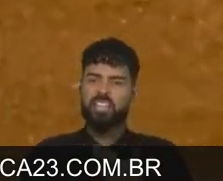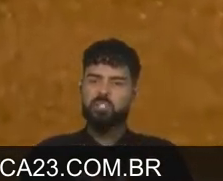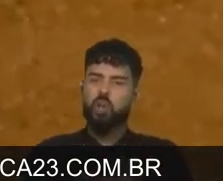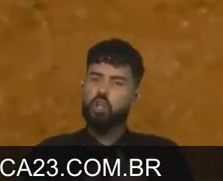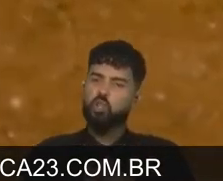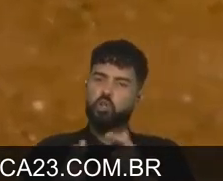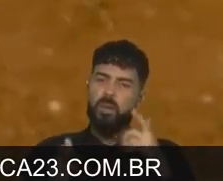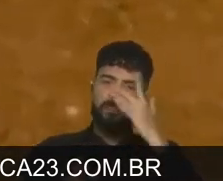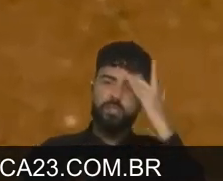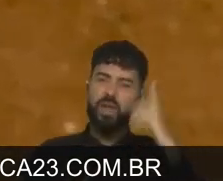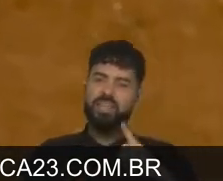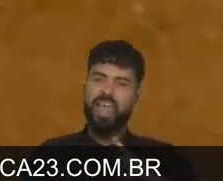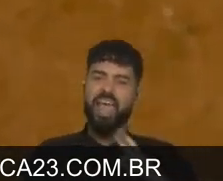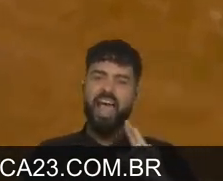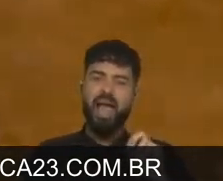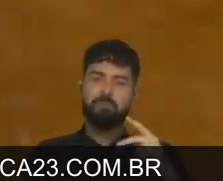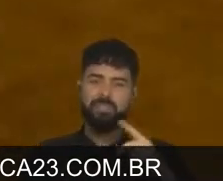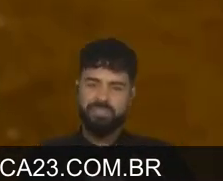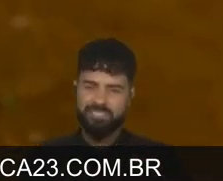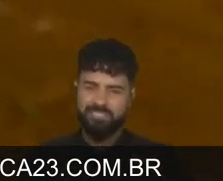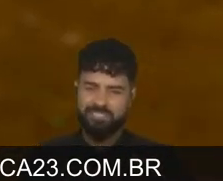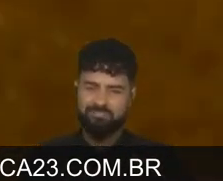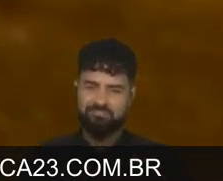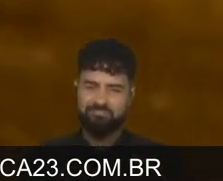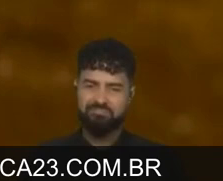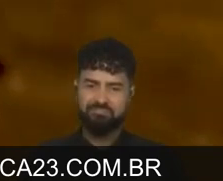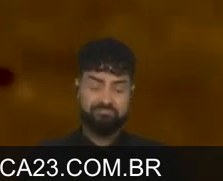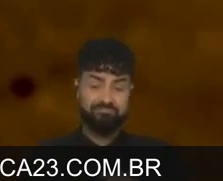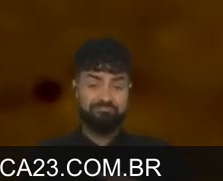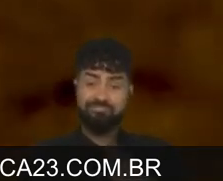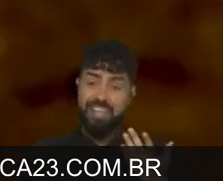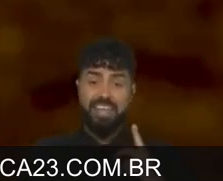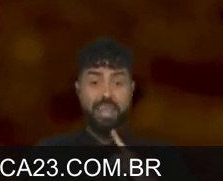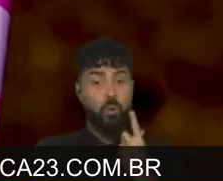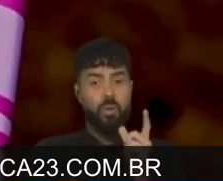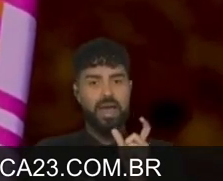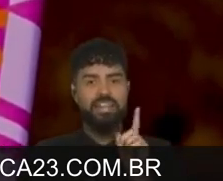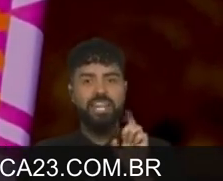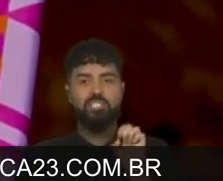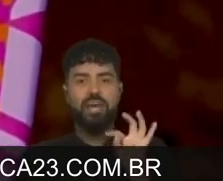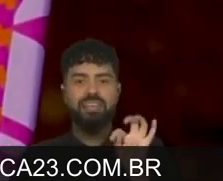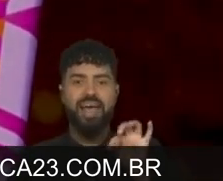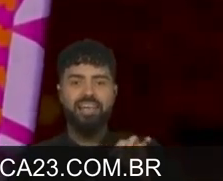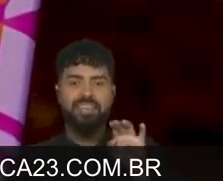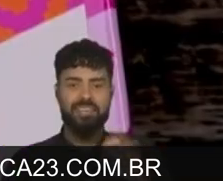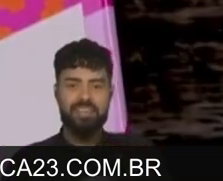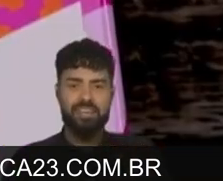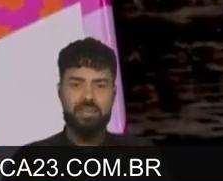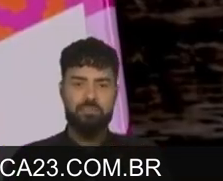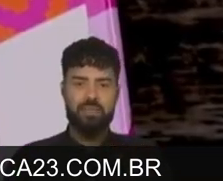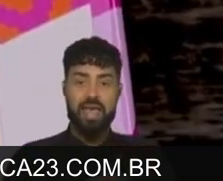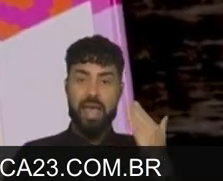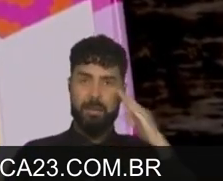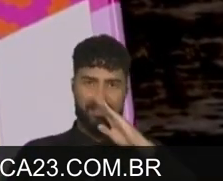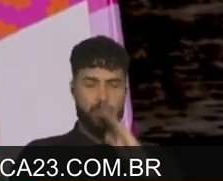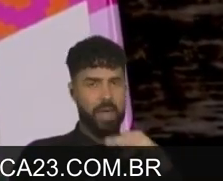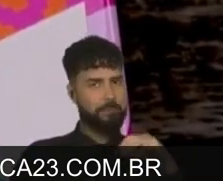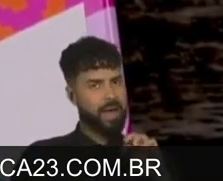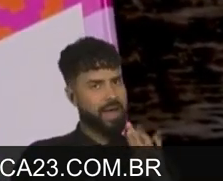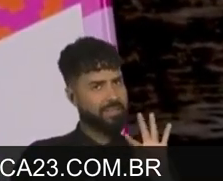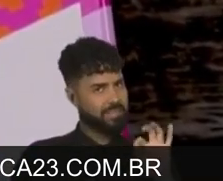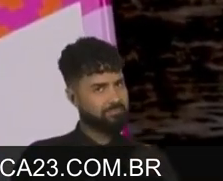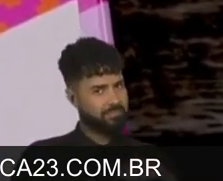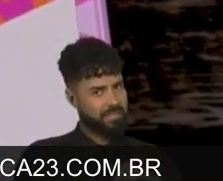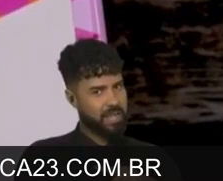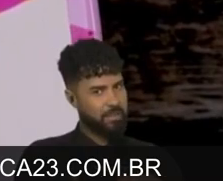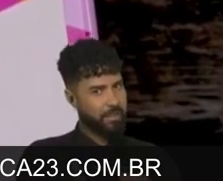quer. E ela está em um dos destaques. Mas eu acho que isso vai variar muito de acordo com as posições do mundo, né? No Brasil, sem dúvida nenhuma, era a Marta. Cara, quando eu abri, sem